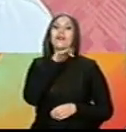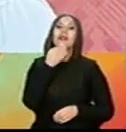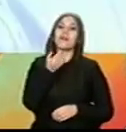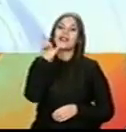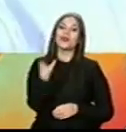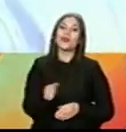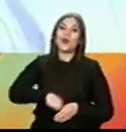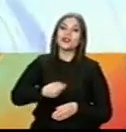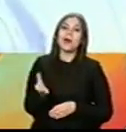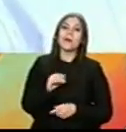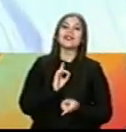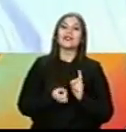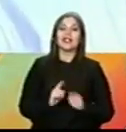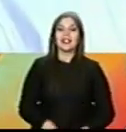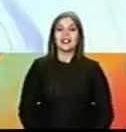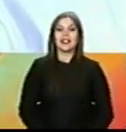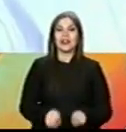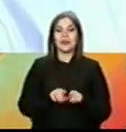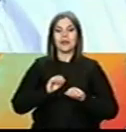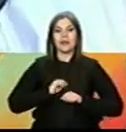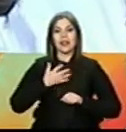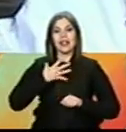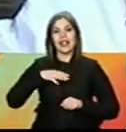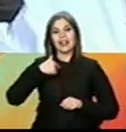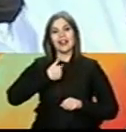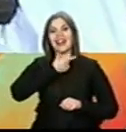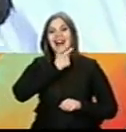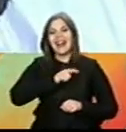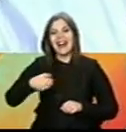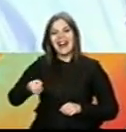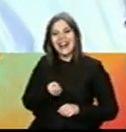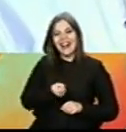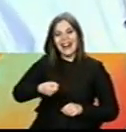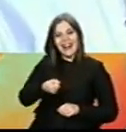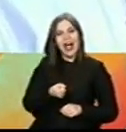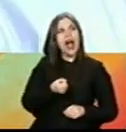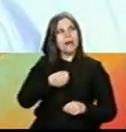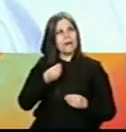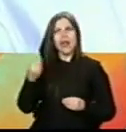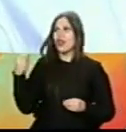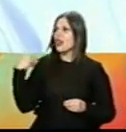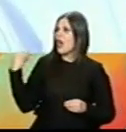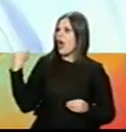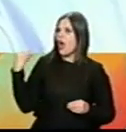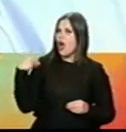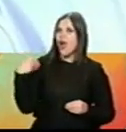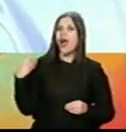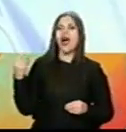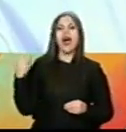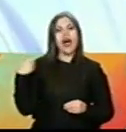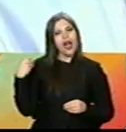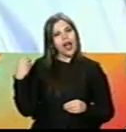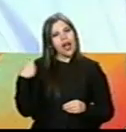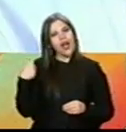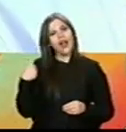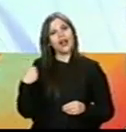cozinhares? O meu irmão quer que eu tire um café para ele. Café? Ai, o bandido! Grava-te sempre o cafezinho, não é? Para